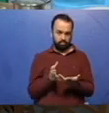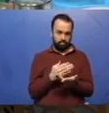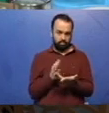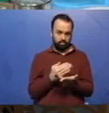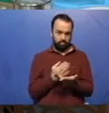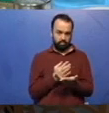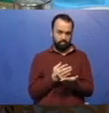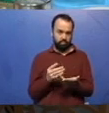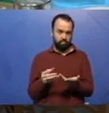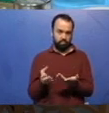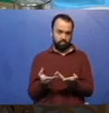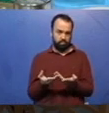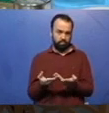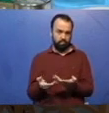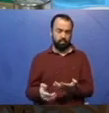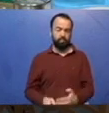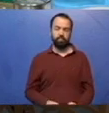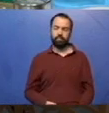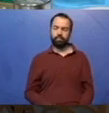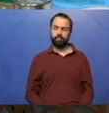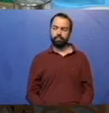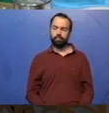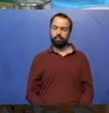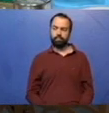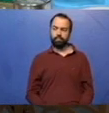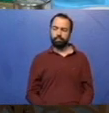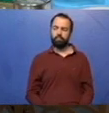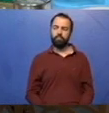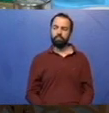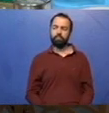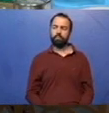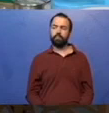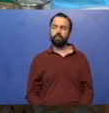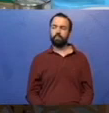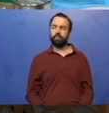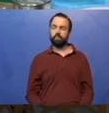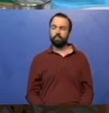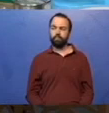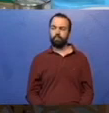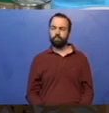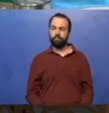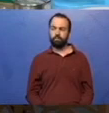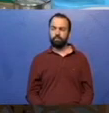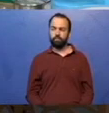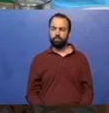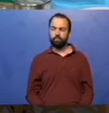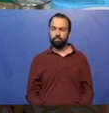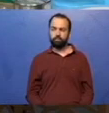apostila, lá no finalzinho.